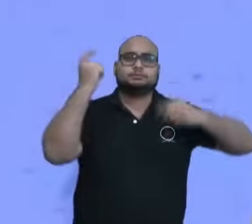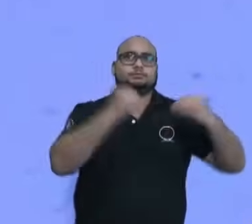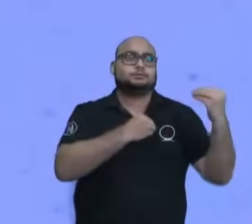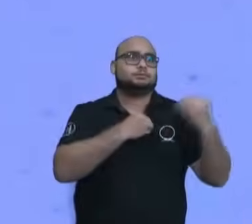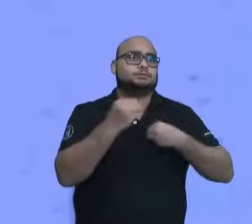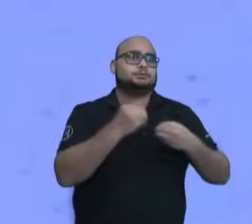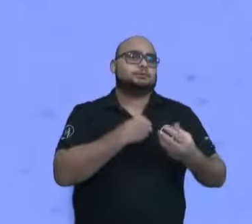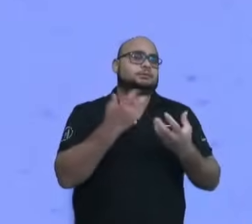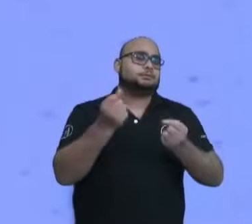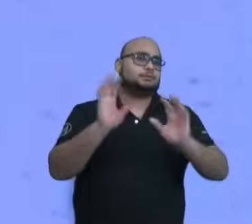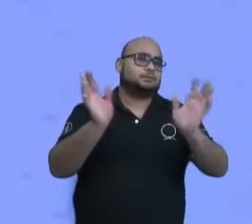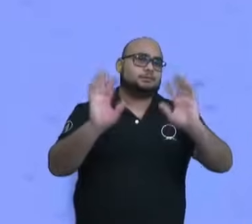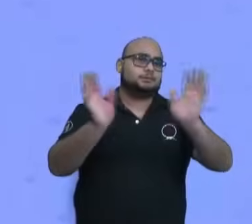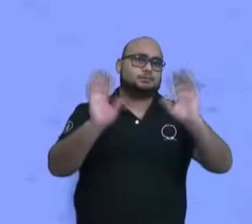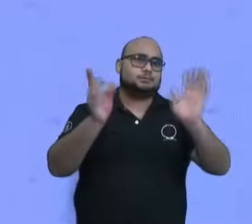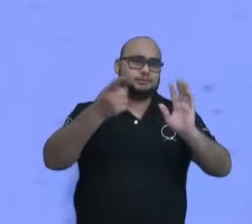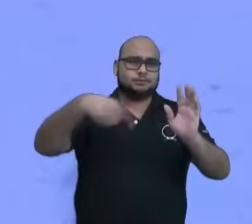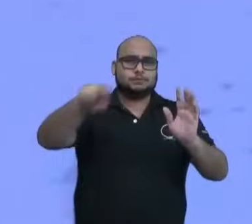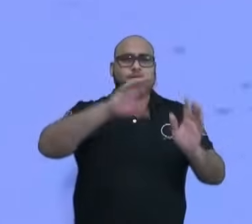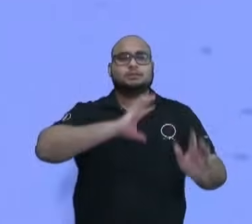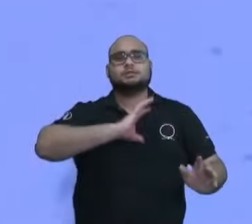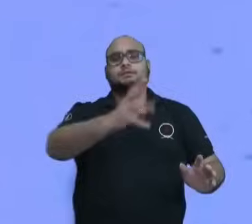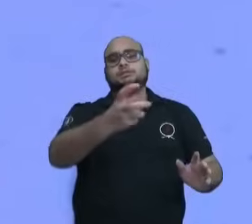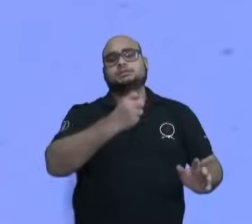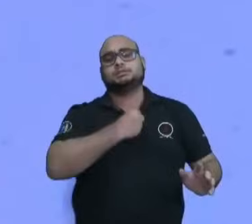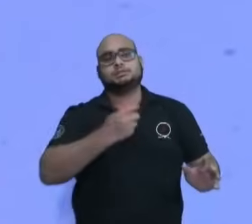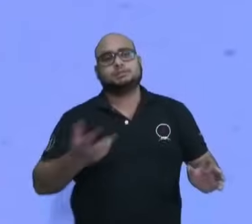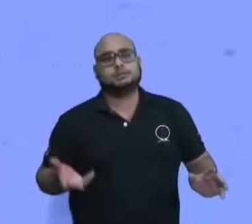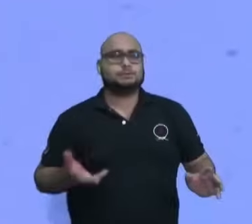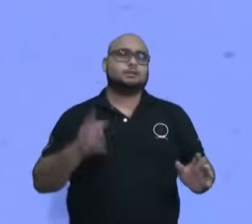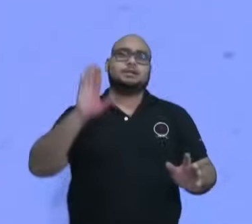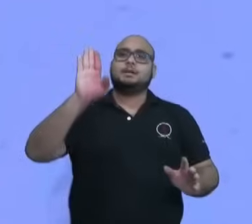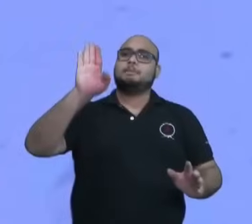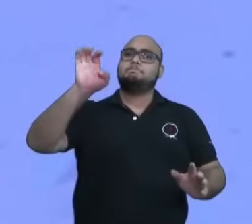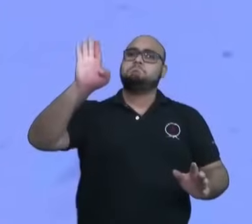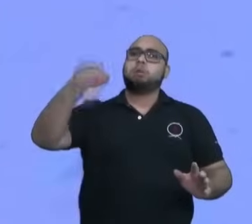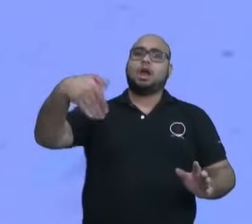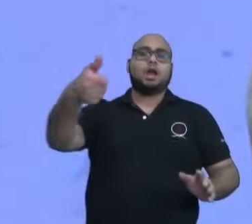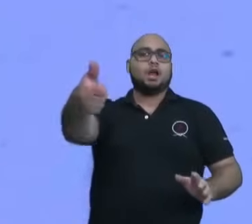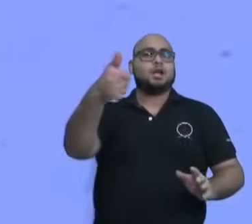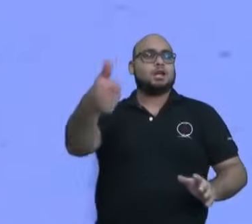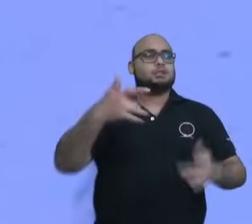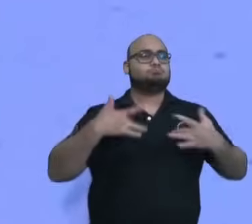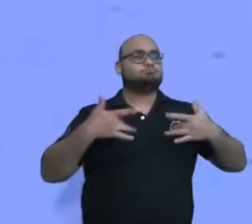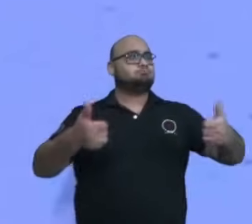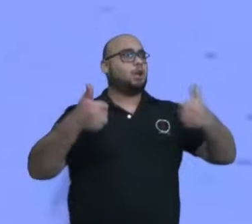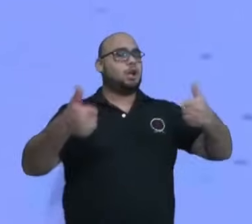já tá salvo Tá tudo uma boa onde é que fica a doutrina da